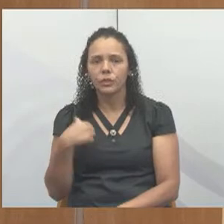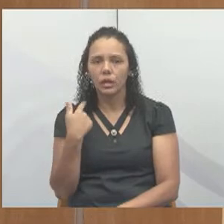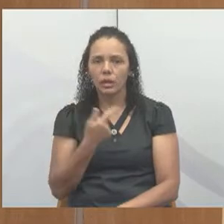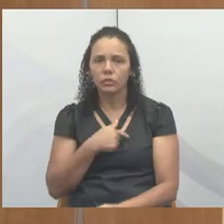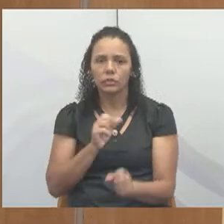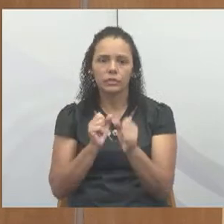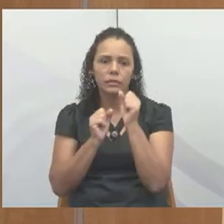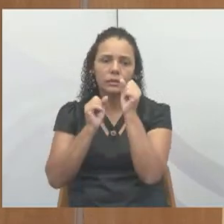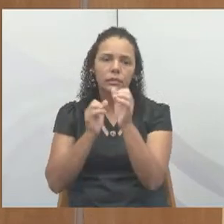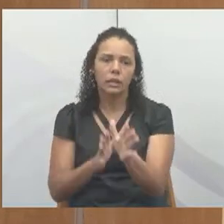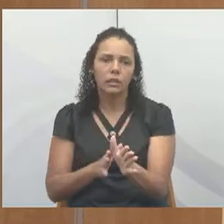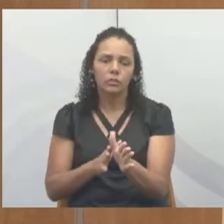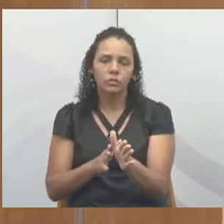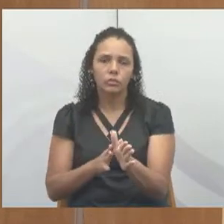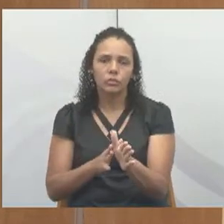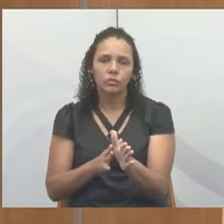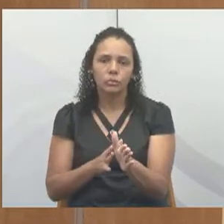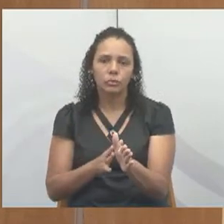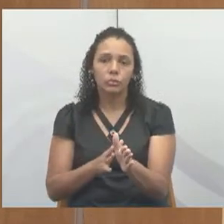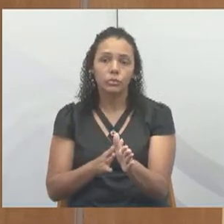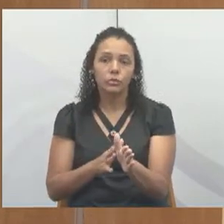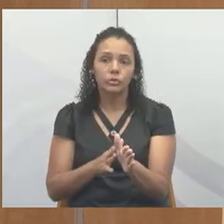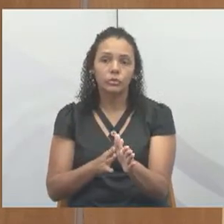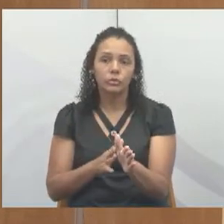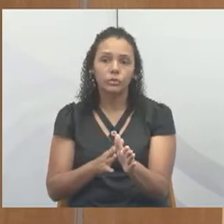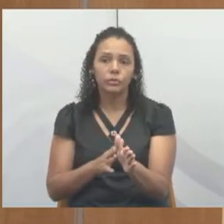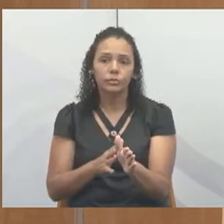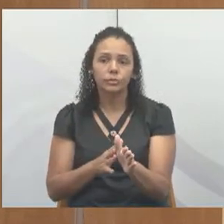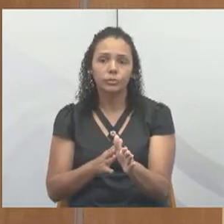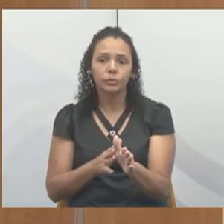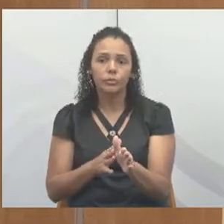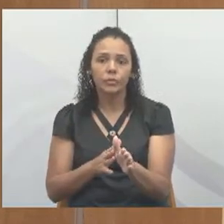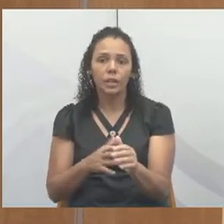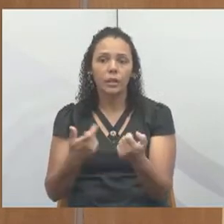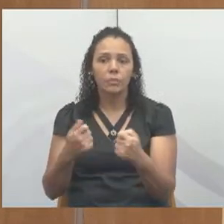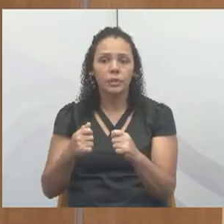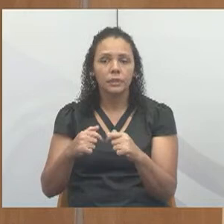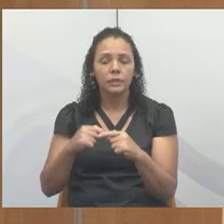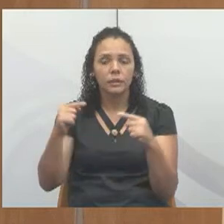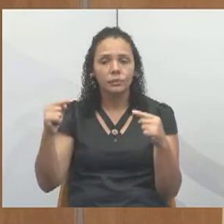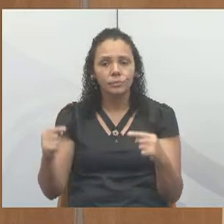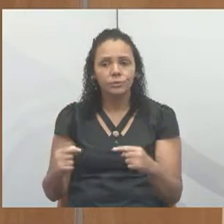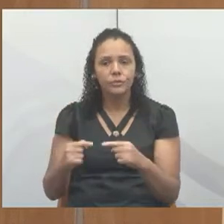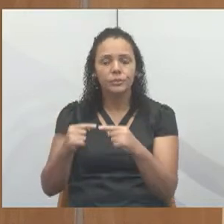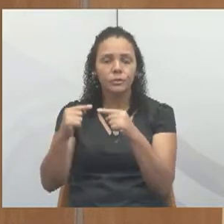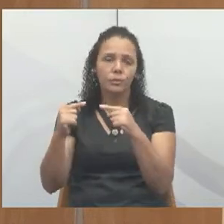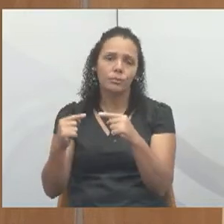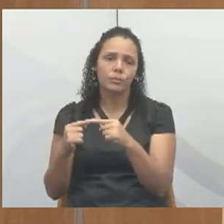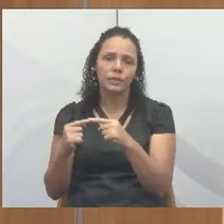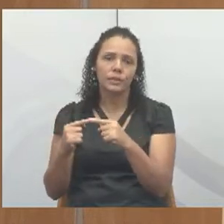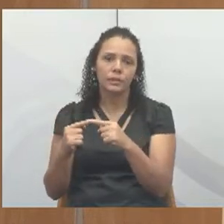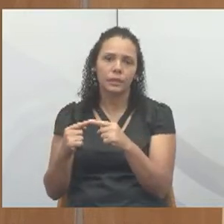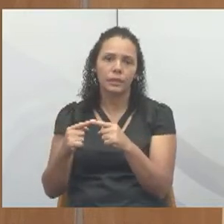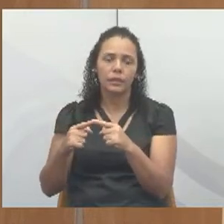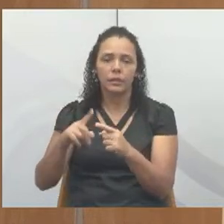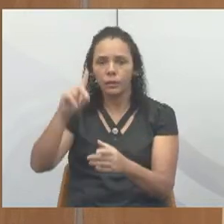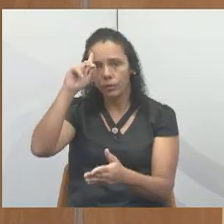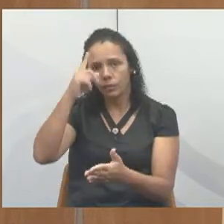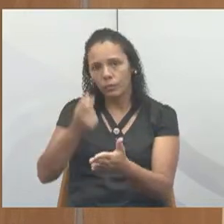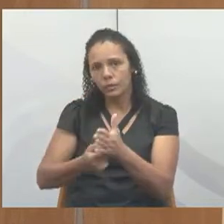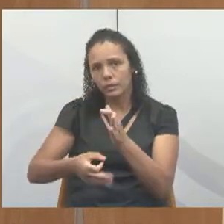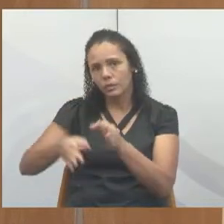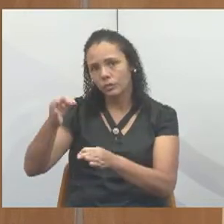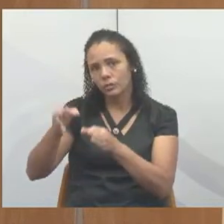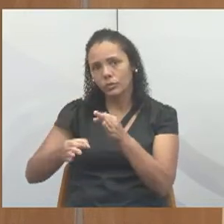de revitalização da praça, tendo uma decisão judicial dizendo que não pode ser feito, a gente corre o risco de sofrer um processo